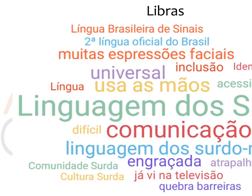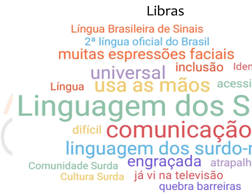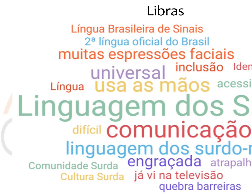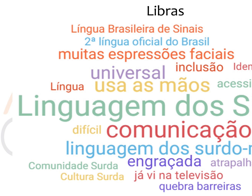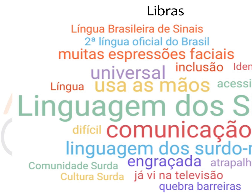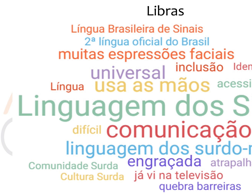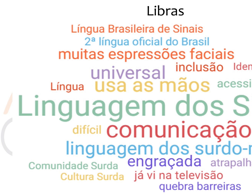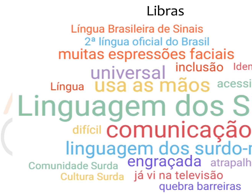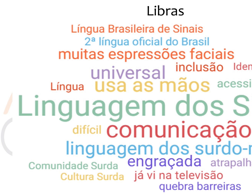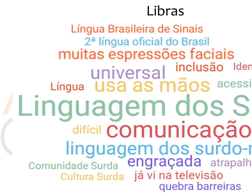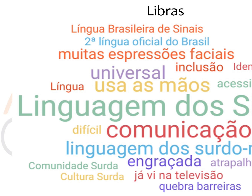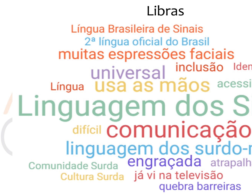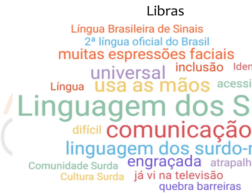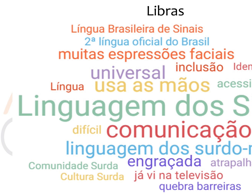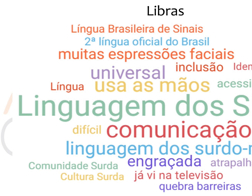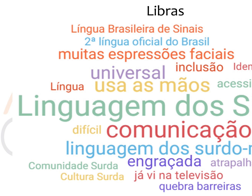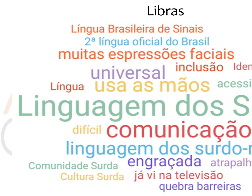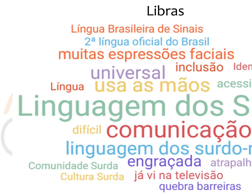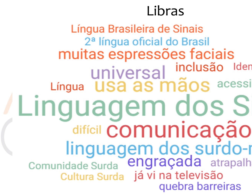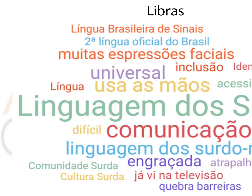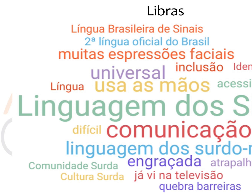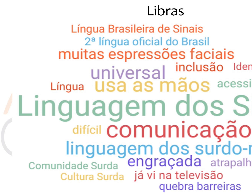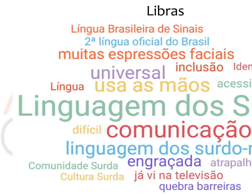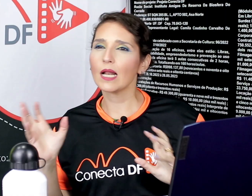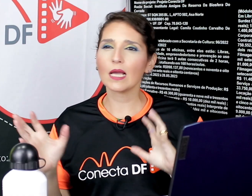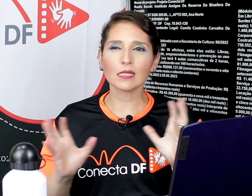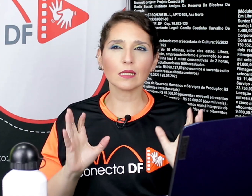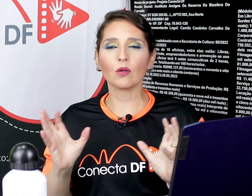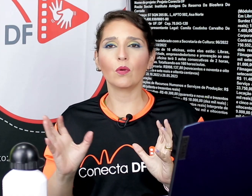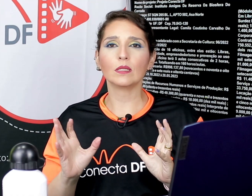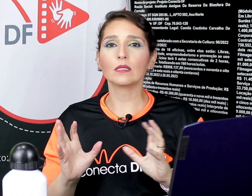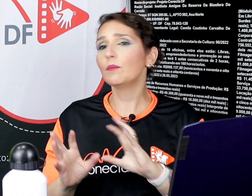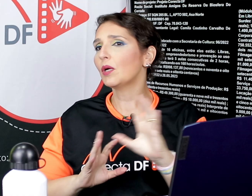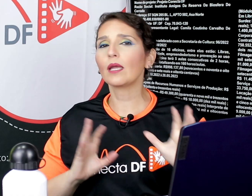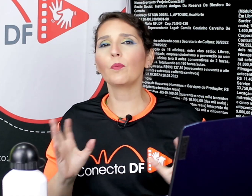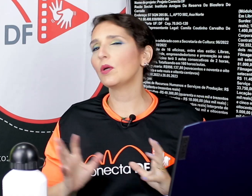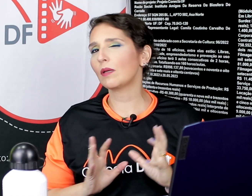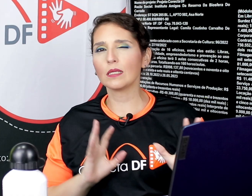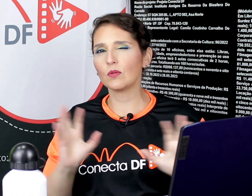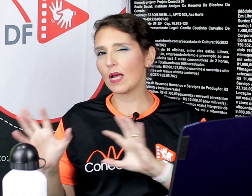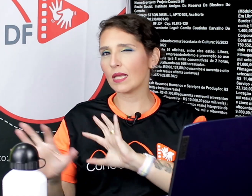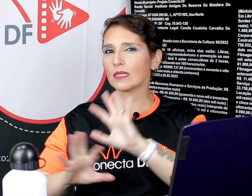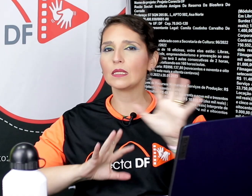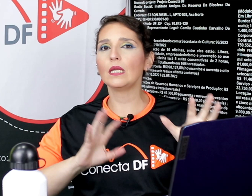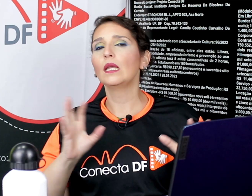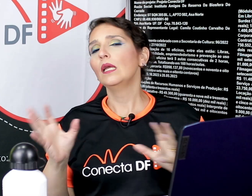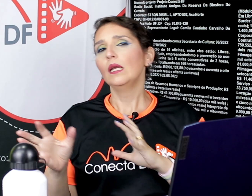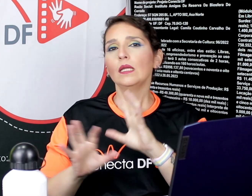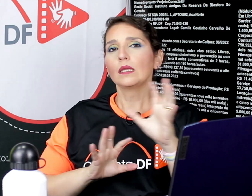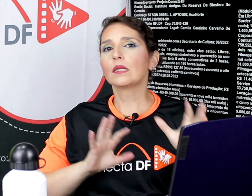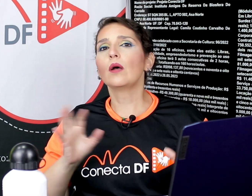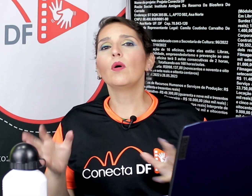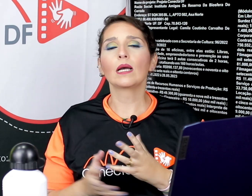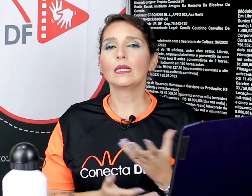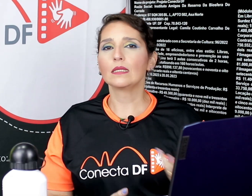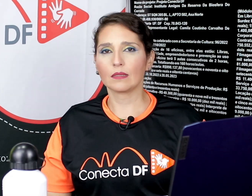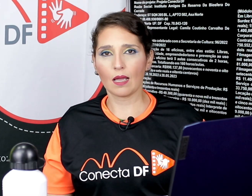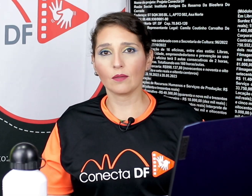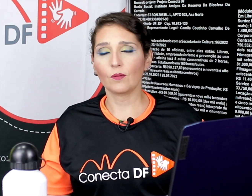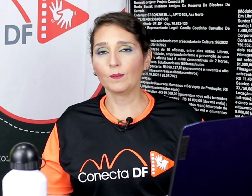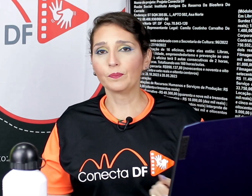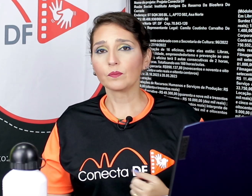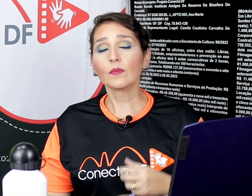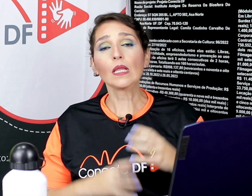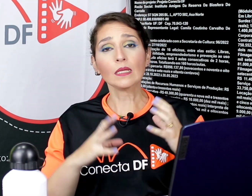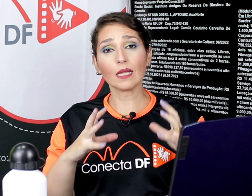falando, eu tinha um bloquinho e a gente ia escrevendo, mas o português não era lá essas coisas. E por que o português não era assim tão